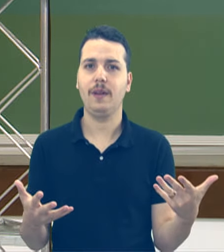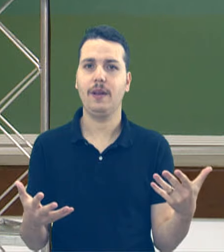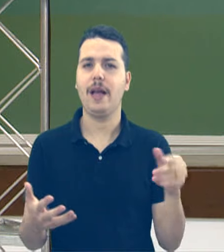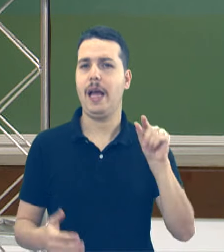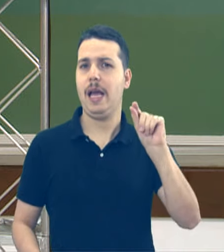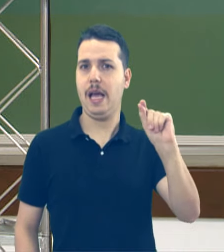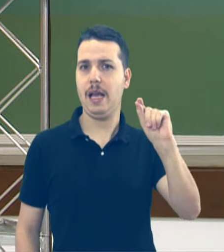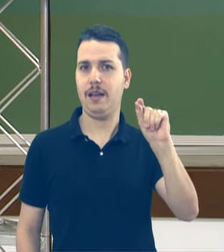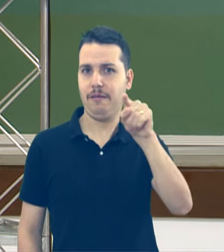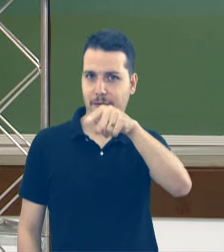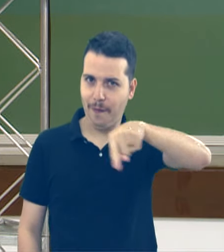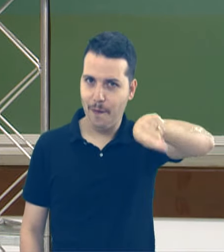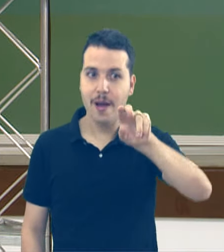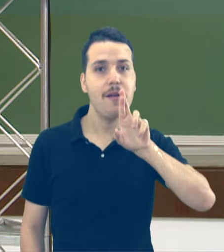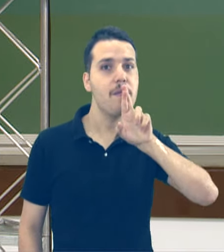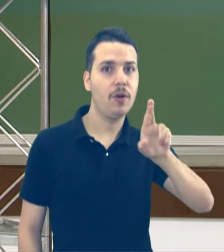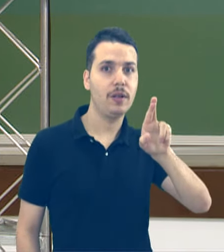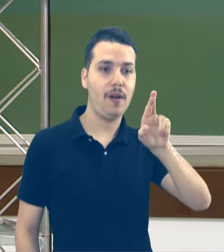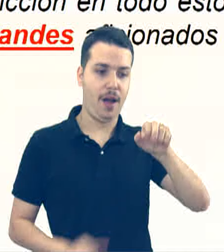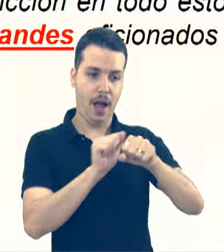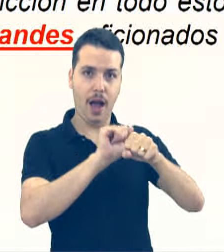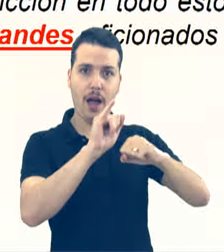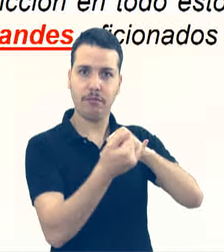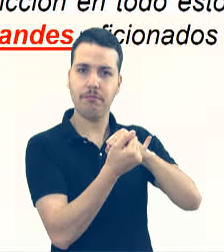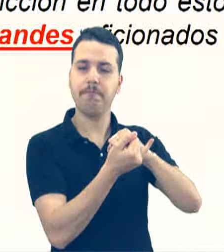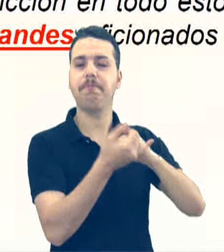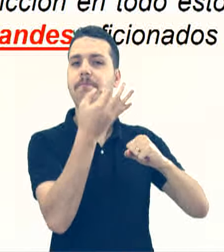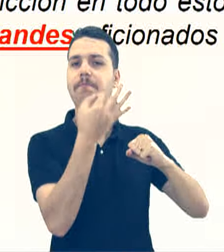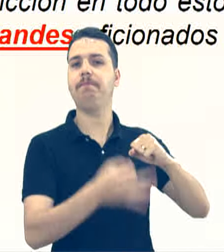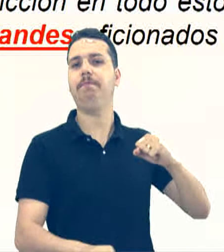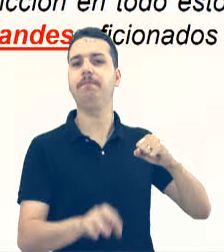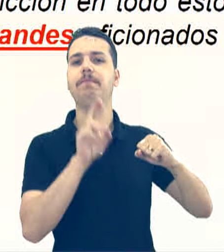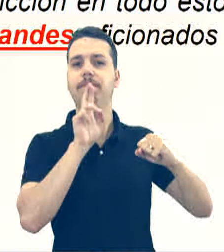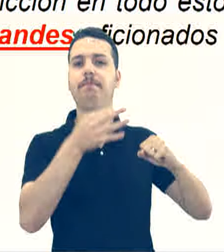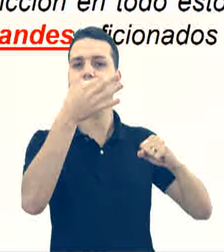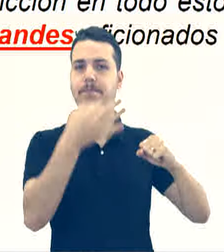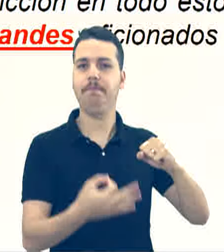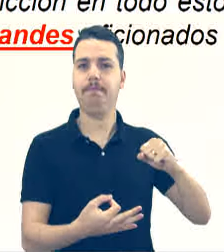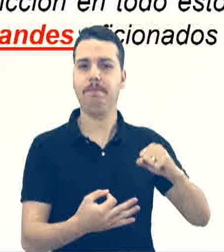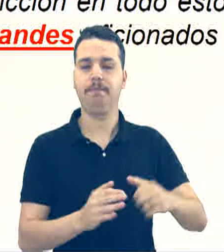Quem respondeu adjetivos, respondeu de forma correta.